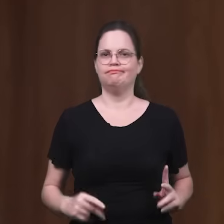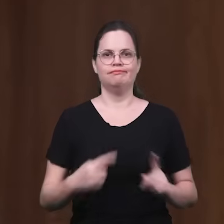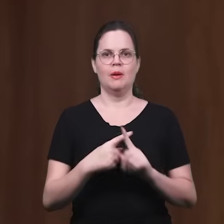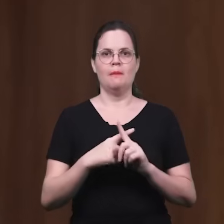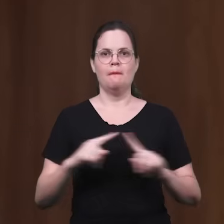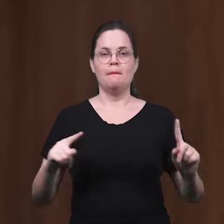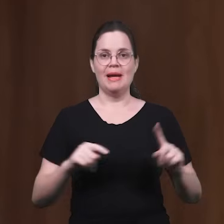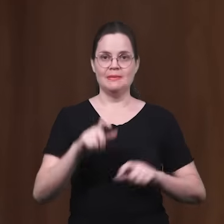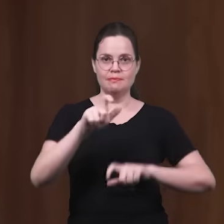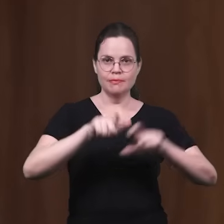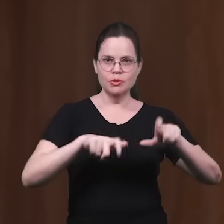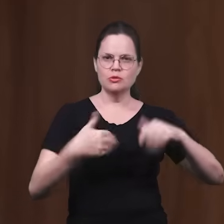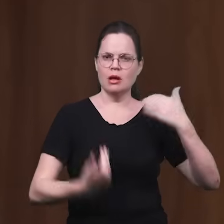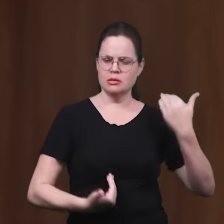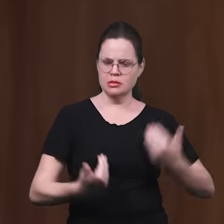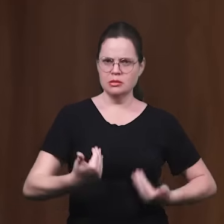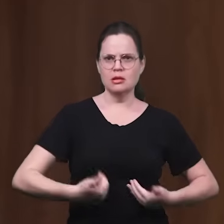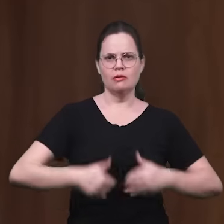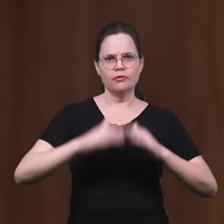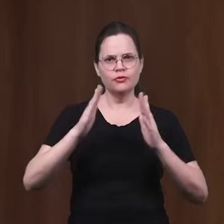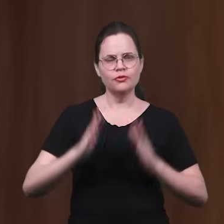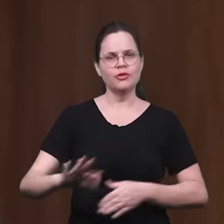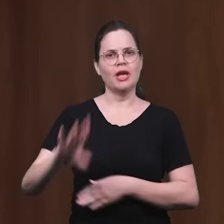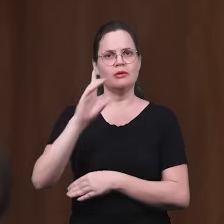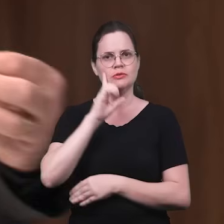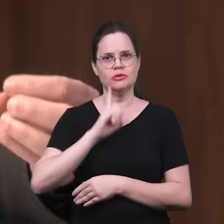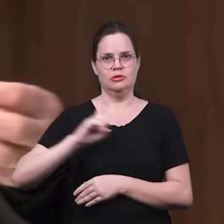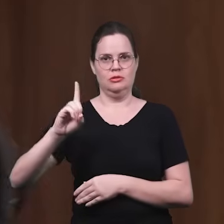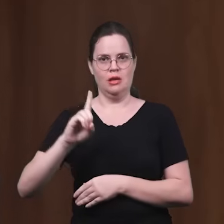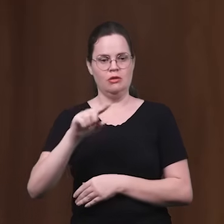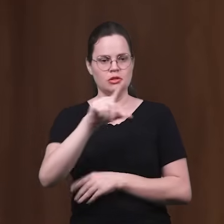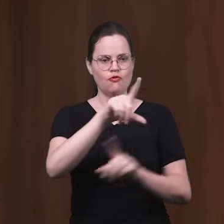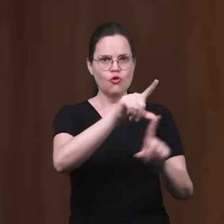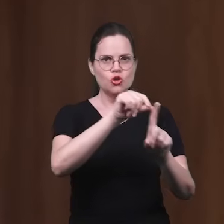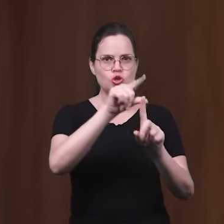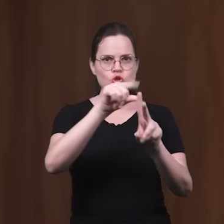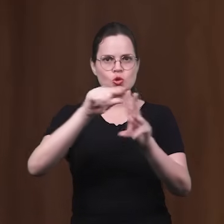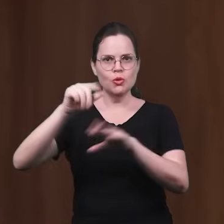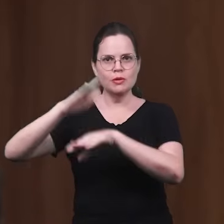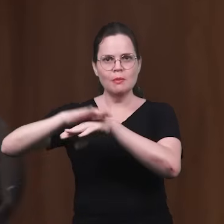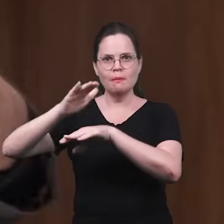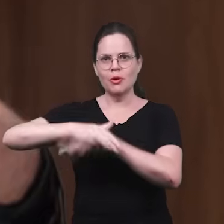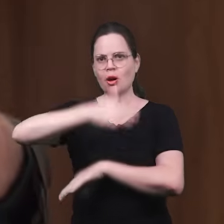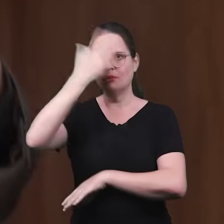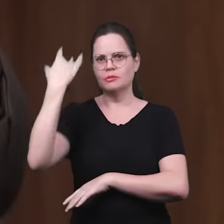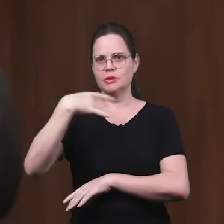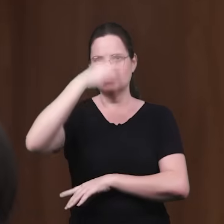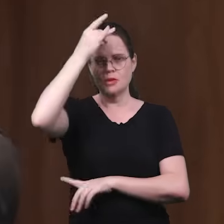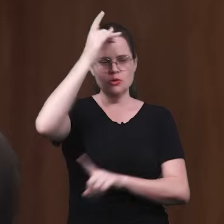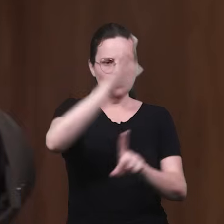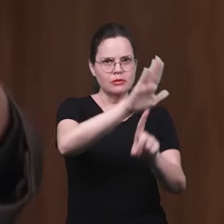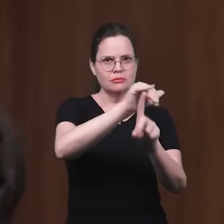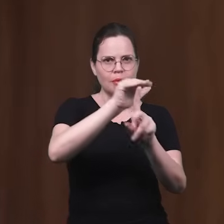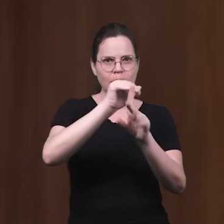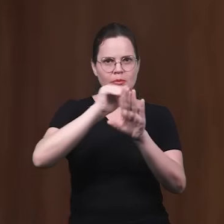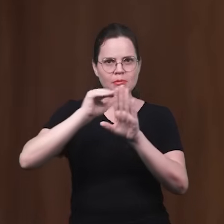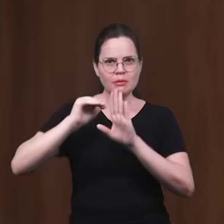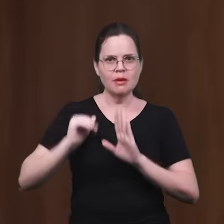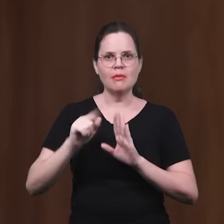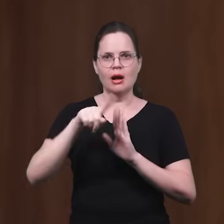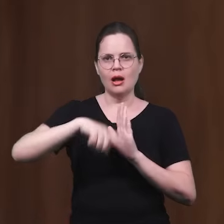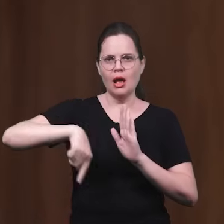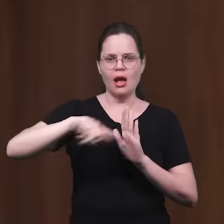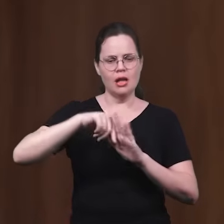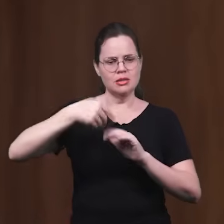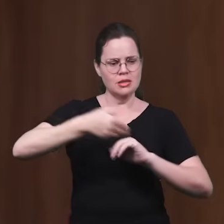os homens santos de Deus, ou seja, foram separados pelo Espírito Santo, foram santificados pelo Espírito